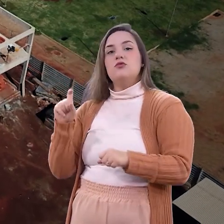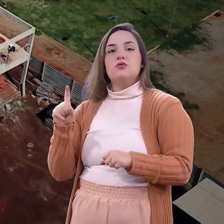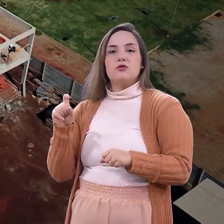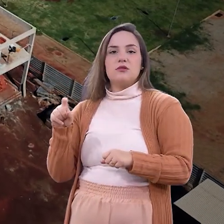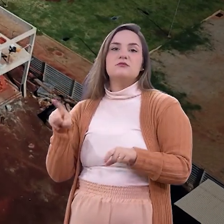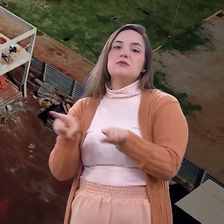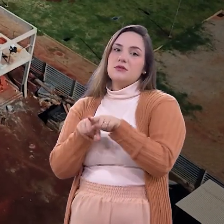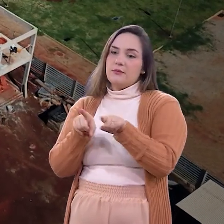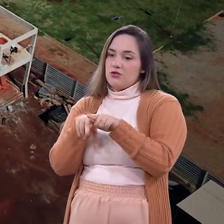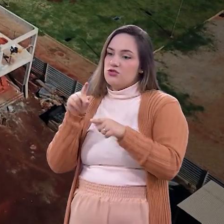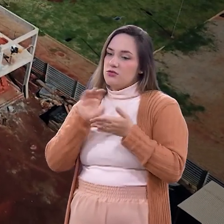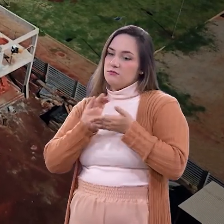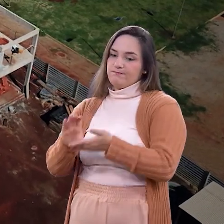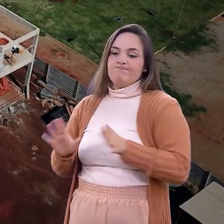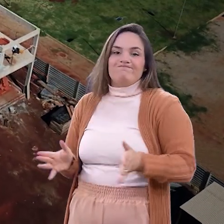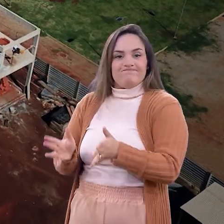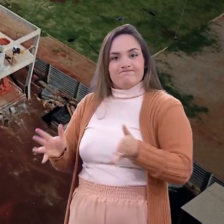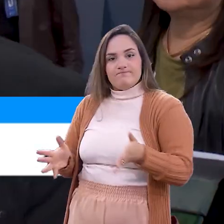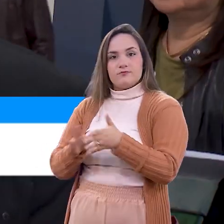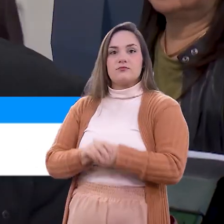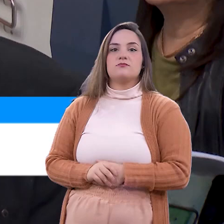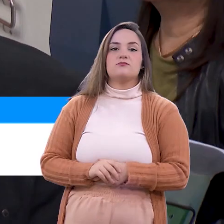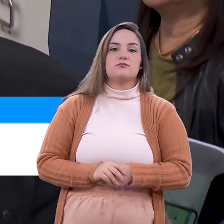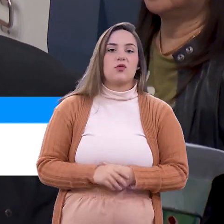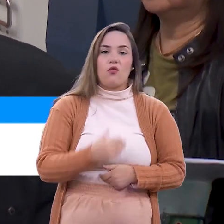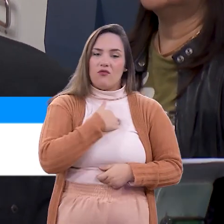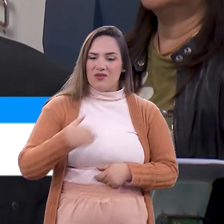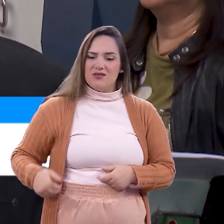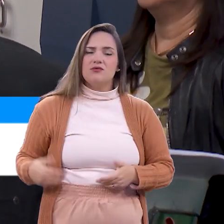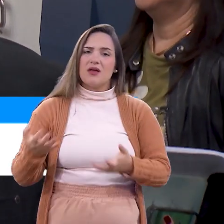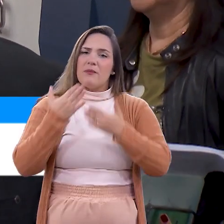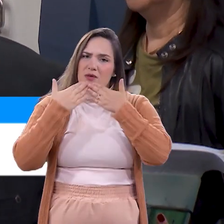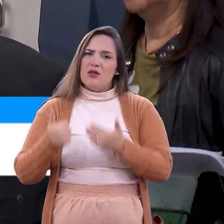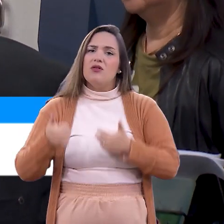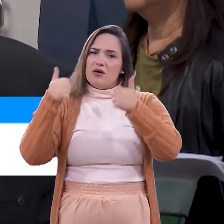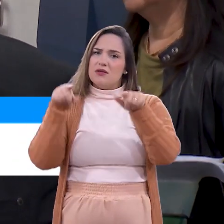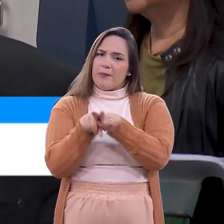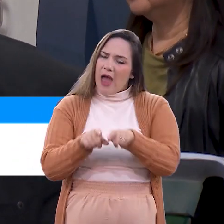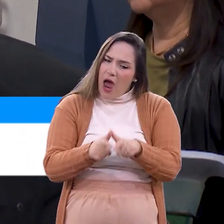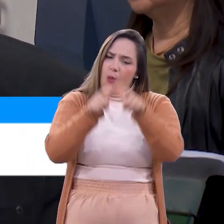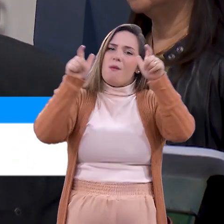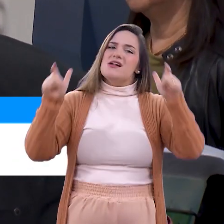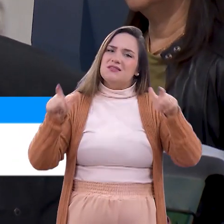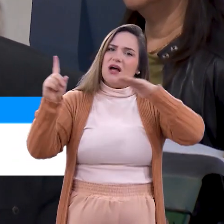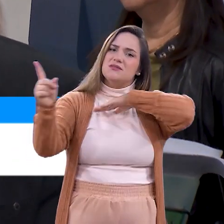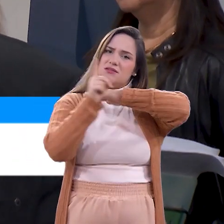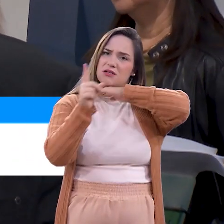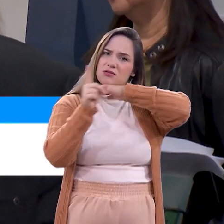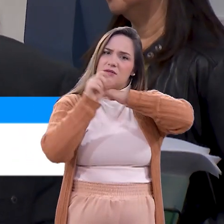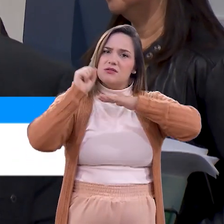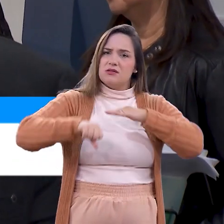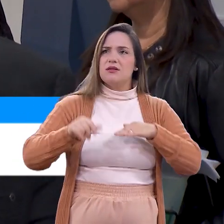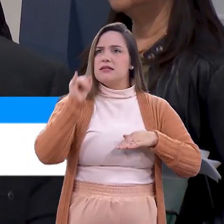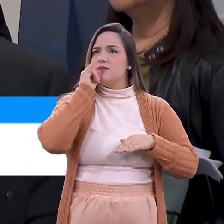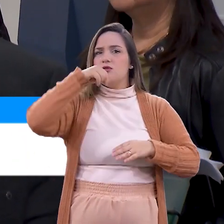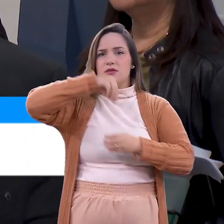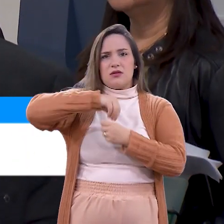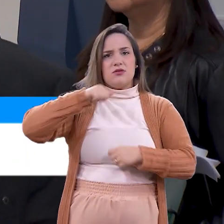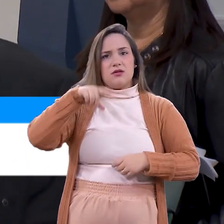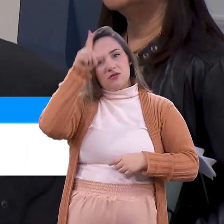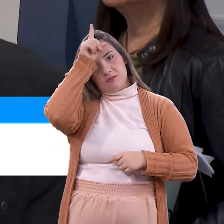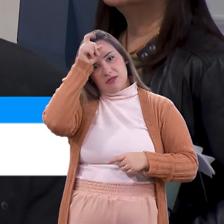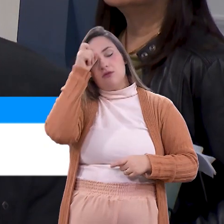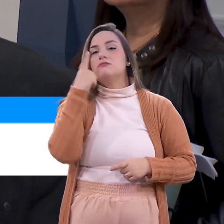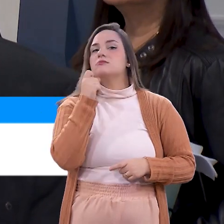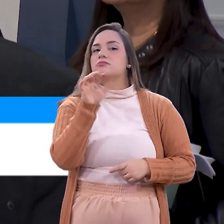de investimentos estado trabalha para melhorar e ampliar cada vez mais esses atendimentos né só no Hospital Regional de